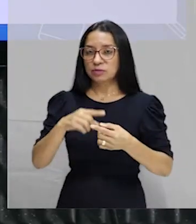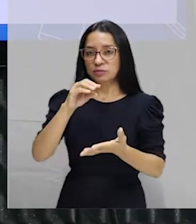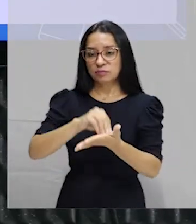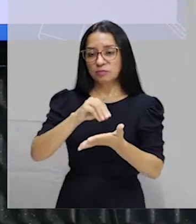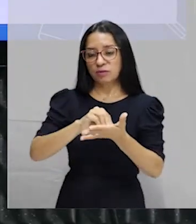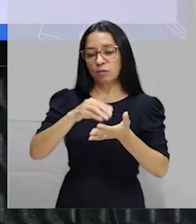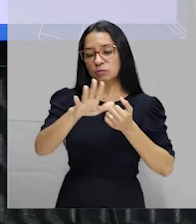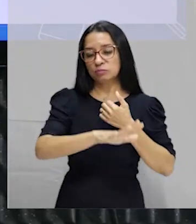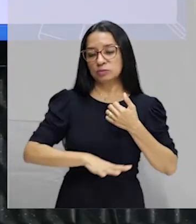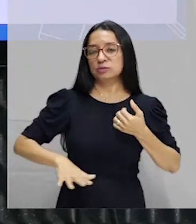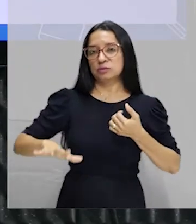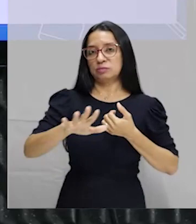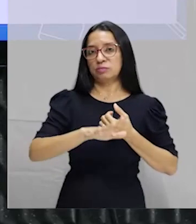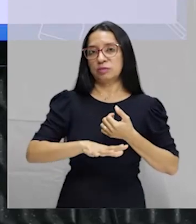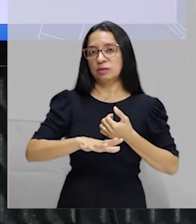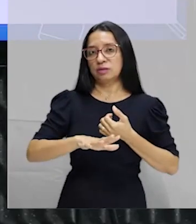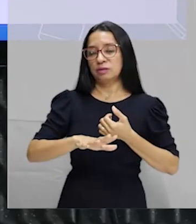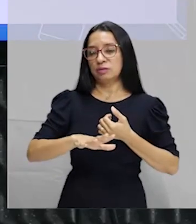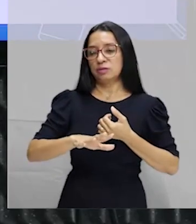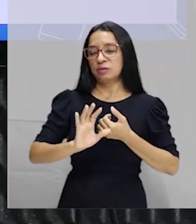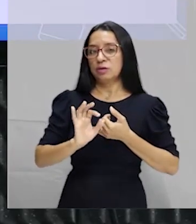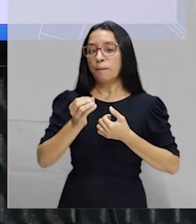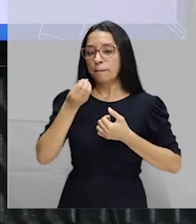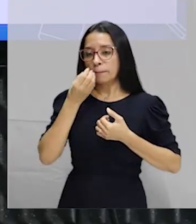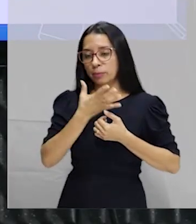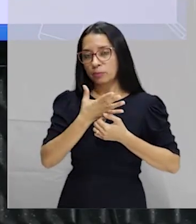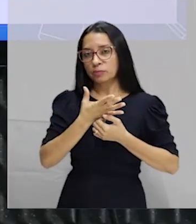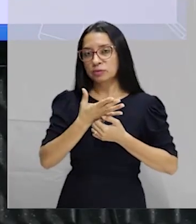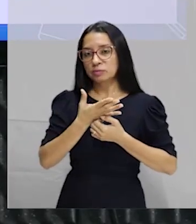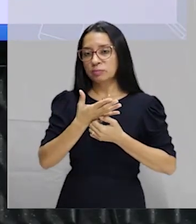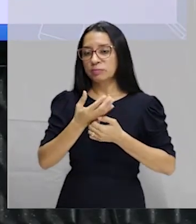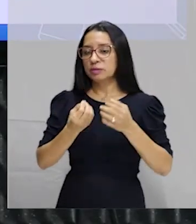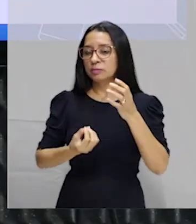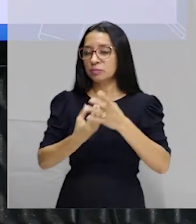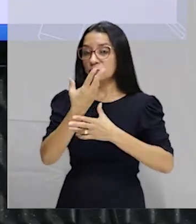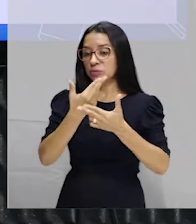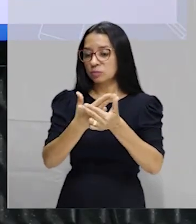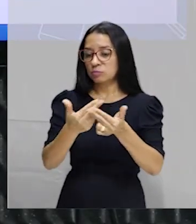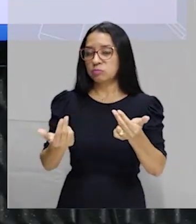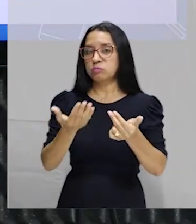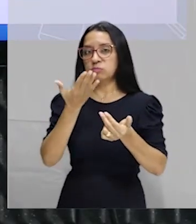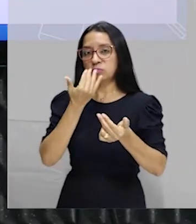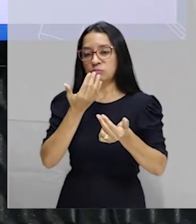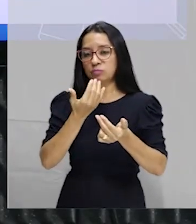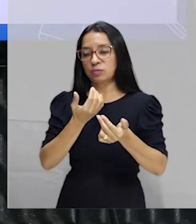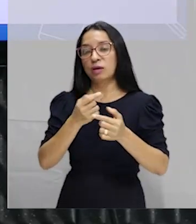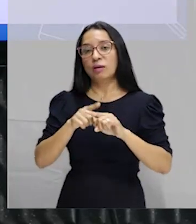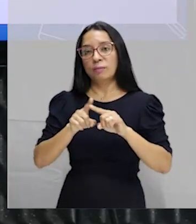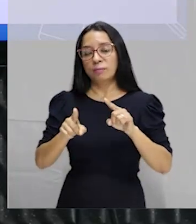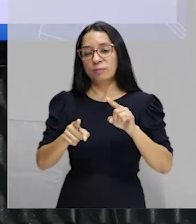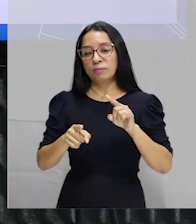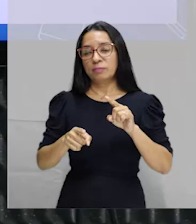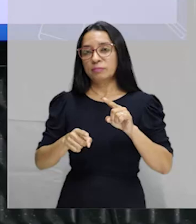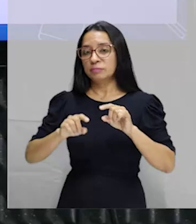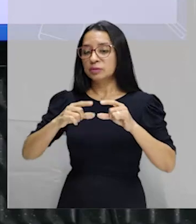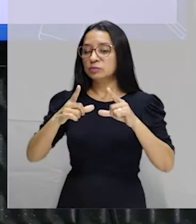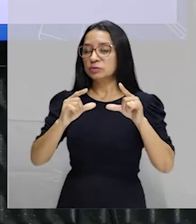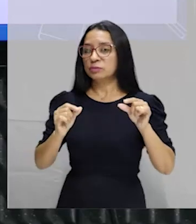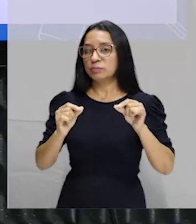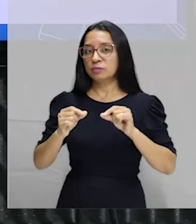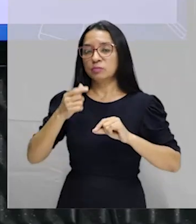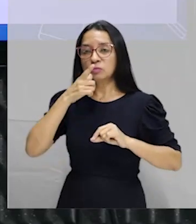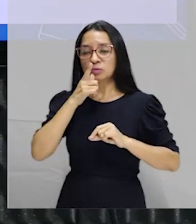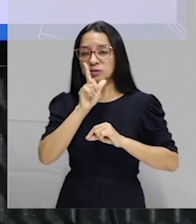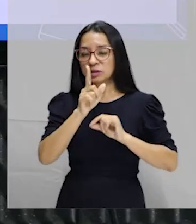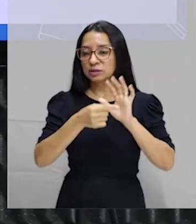de espaços, né, hábeis para a produção alimentar. Mas o Japão, ainda assim, ele consegue se destacar, galera. Principalmente em quê, Marcos?